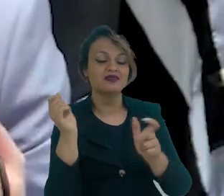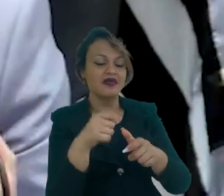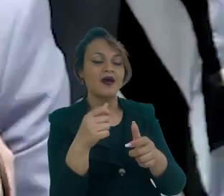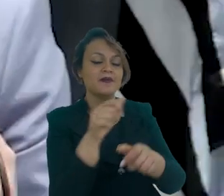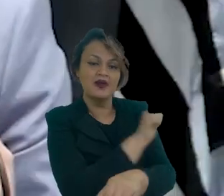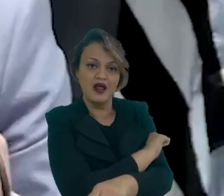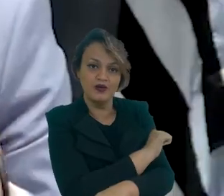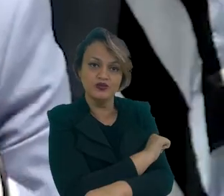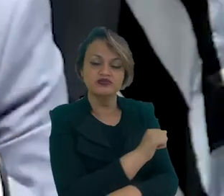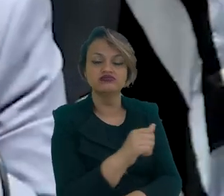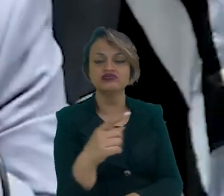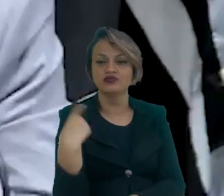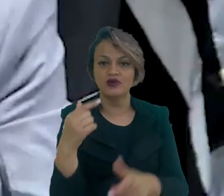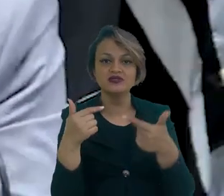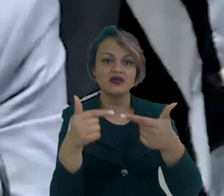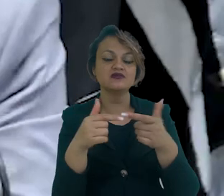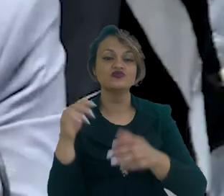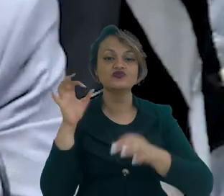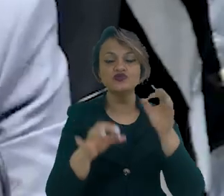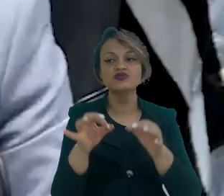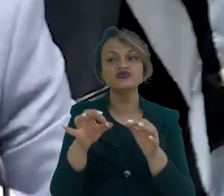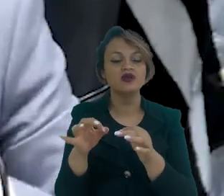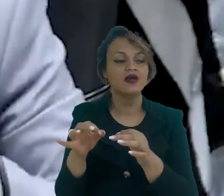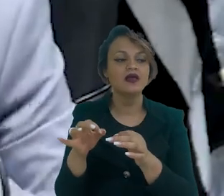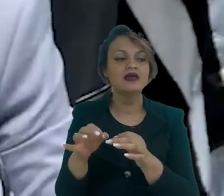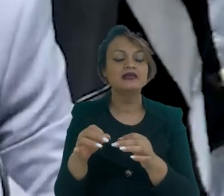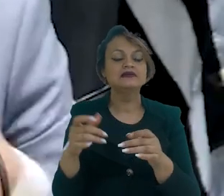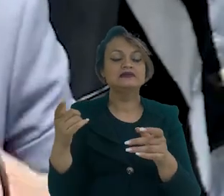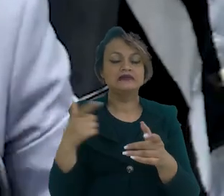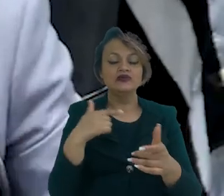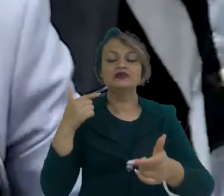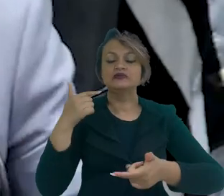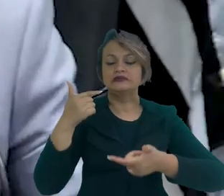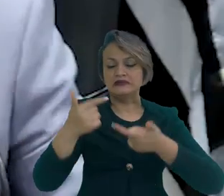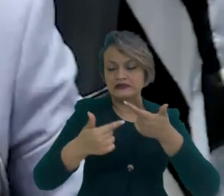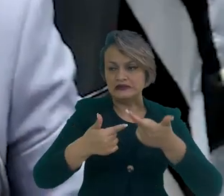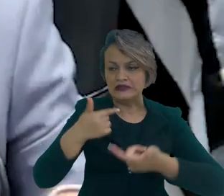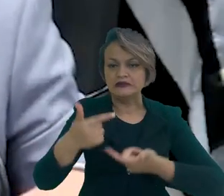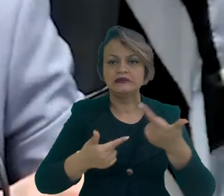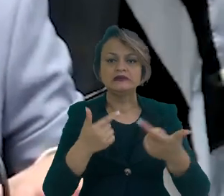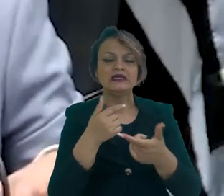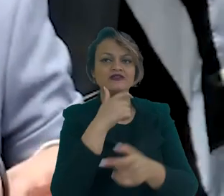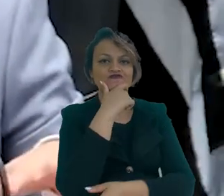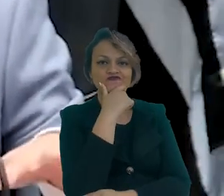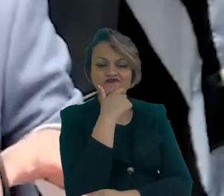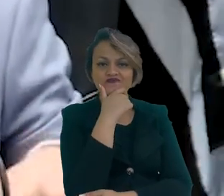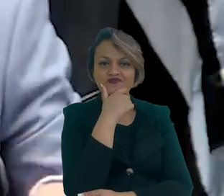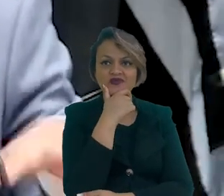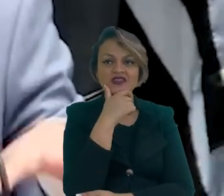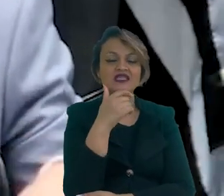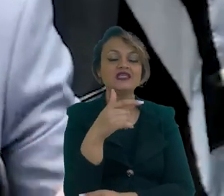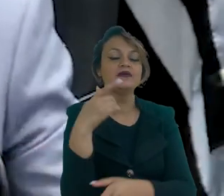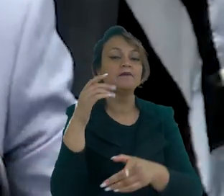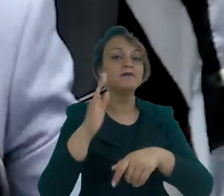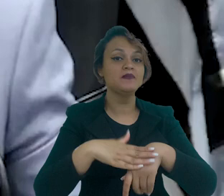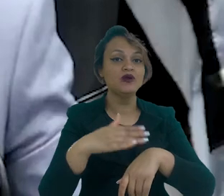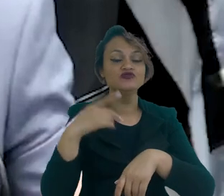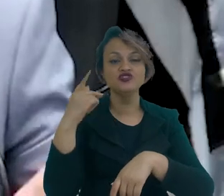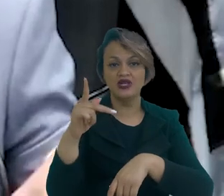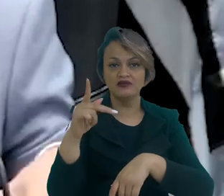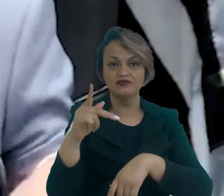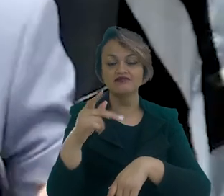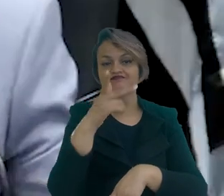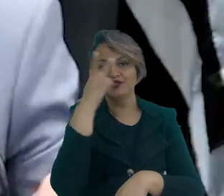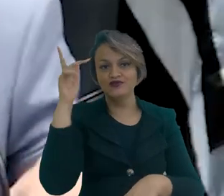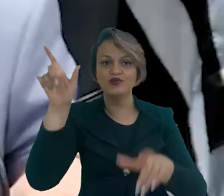direito elas permitem aos estudantes e nós na nossa atuação jurídica uma tarefa herminéutica